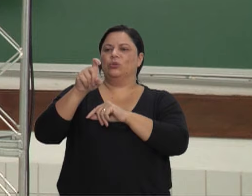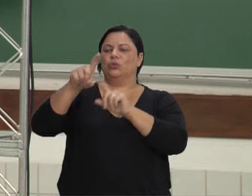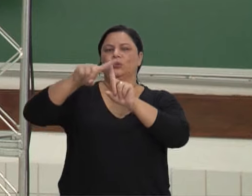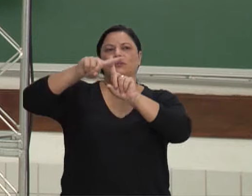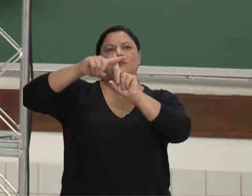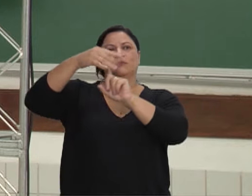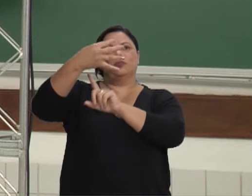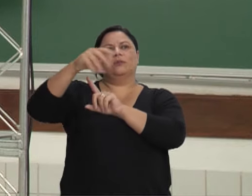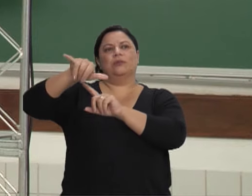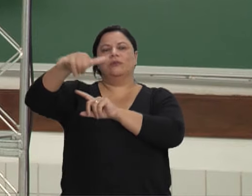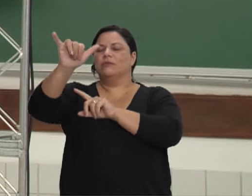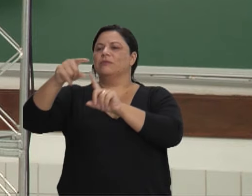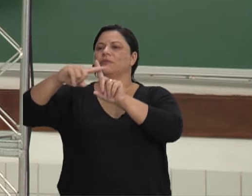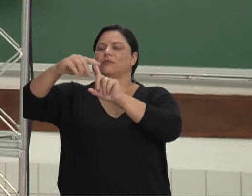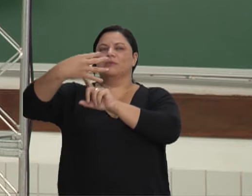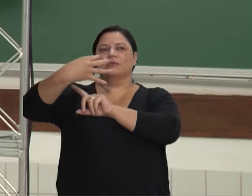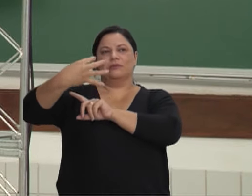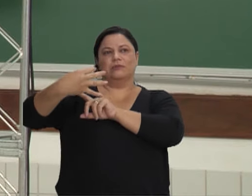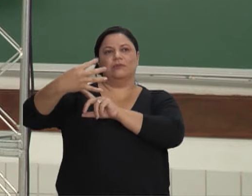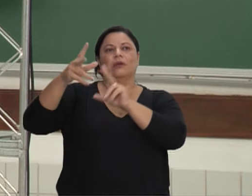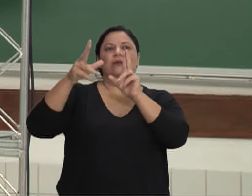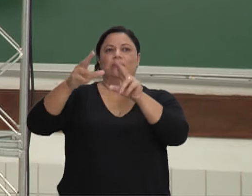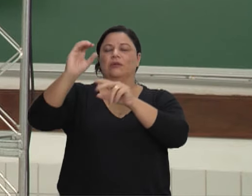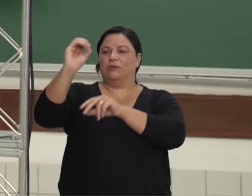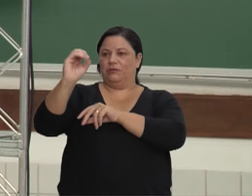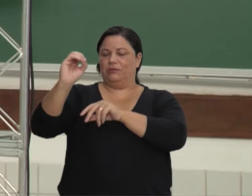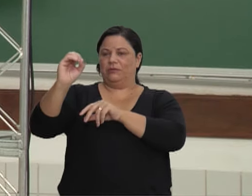primeira coisa, primeiro detalhe que eu tenho que observar.